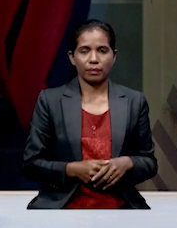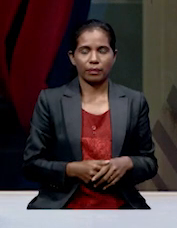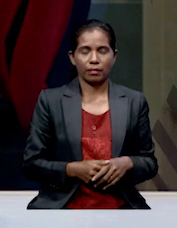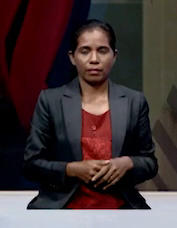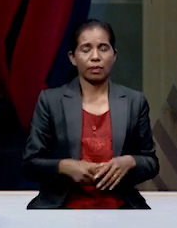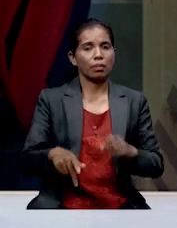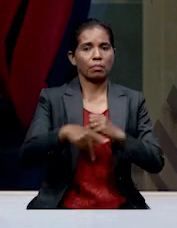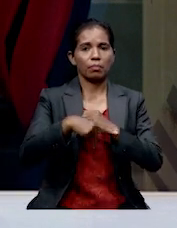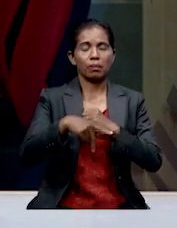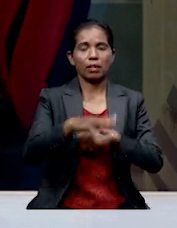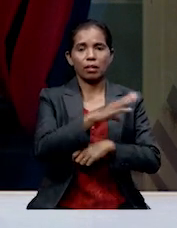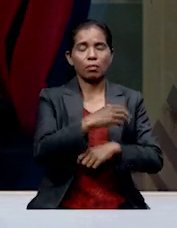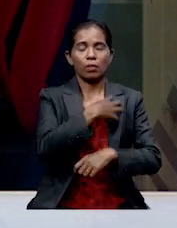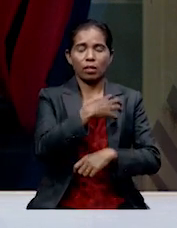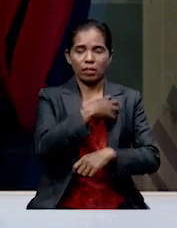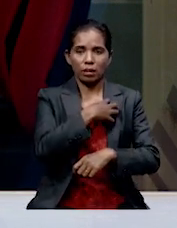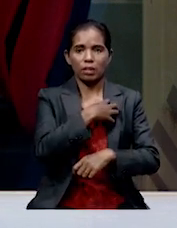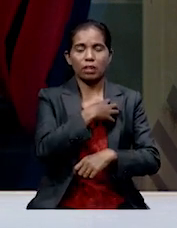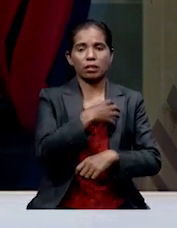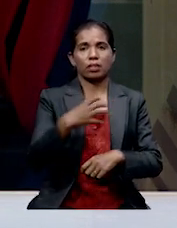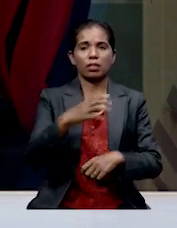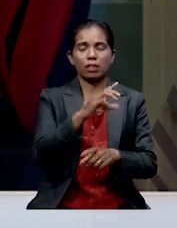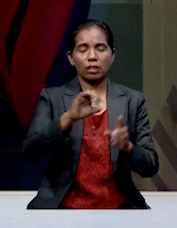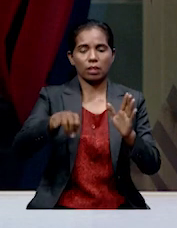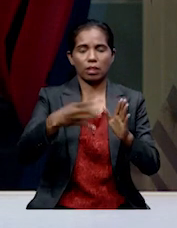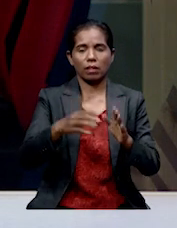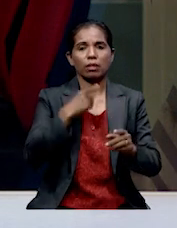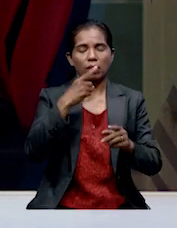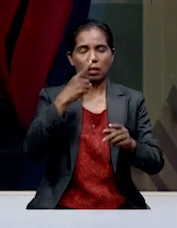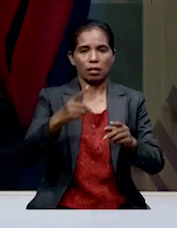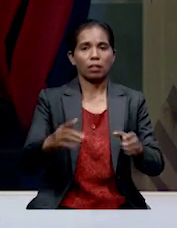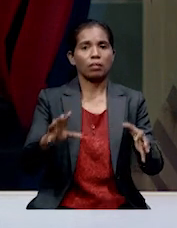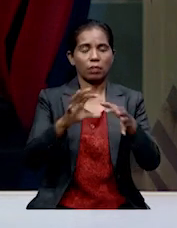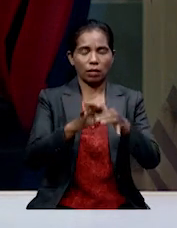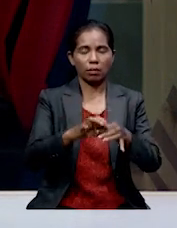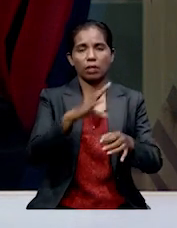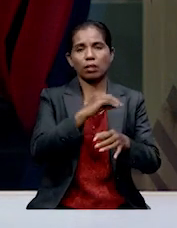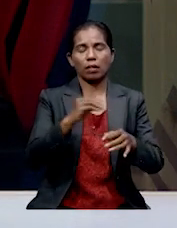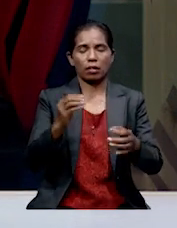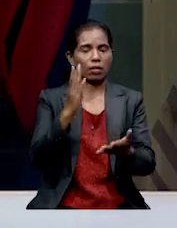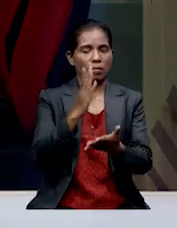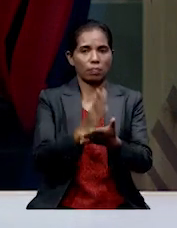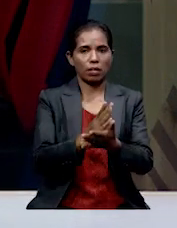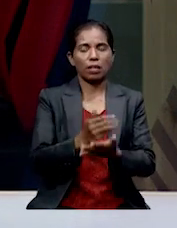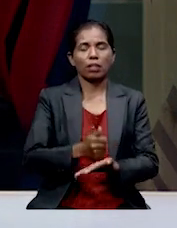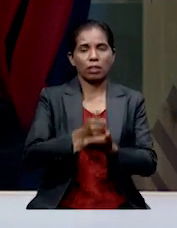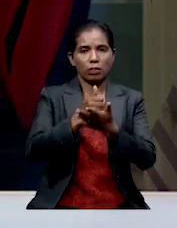Comandante Geral Penitelli fo culpa ba órgão soberano, tamba ha mate serviço Penitelli ho de atende caso